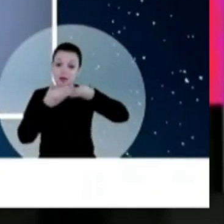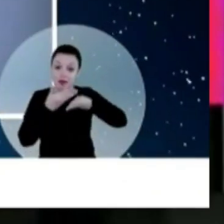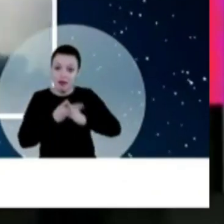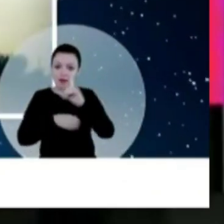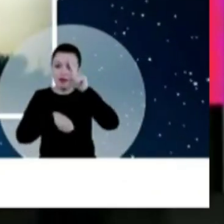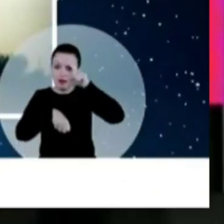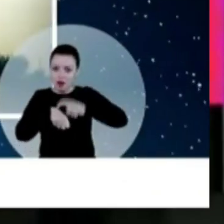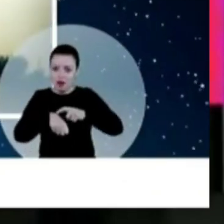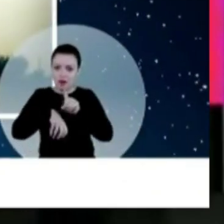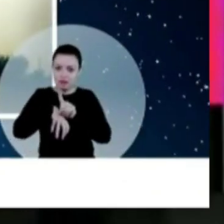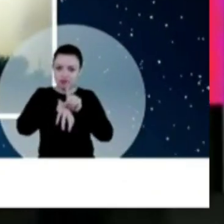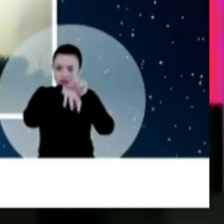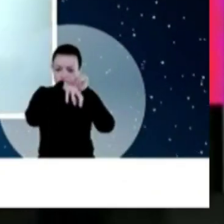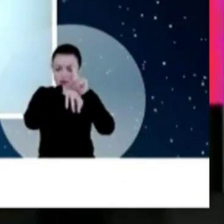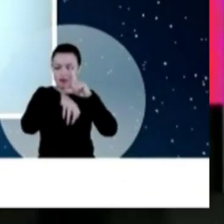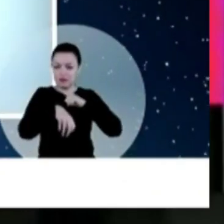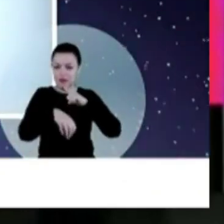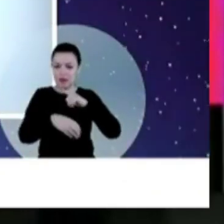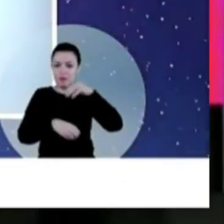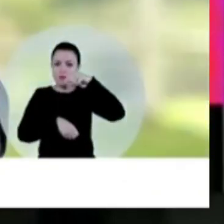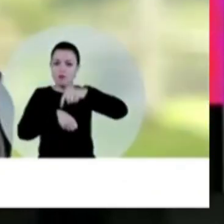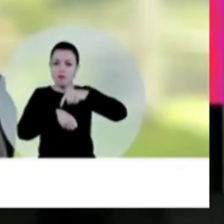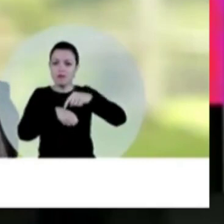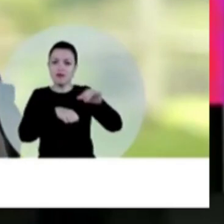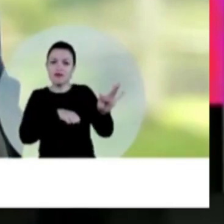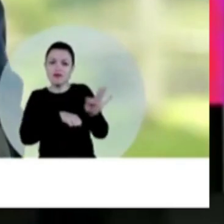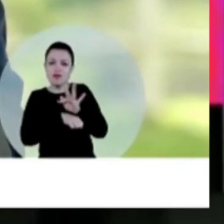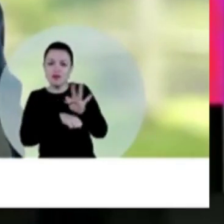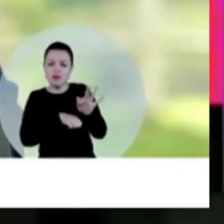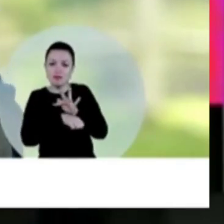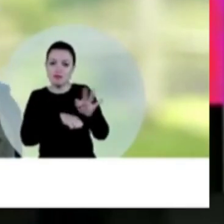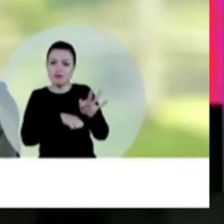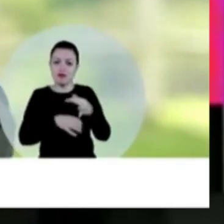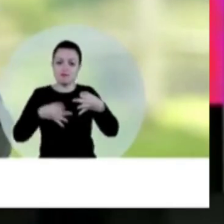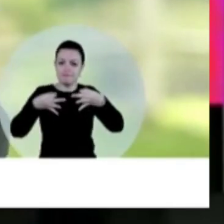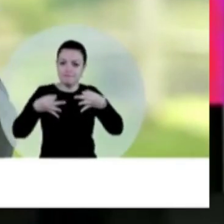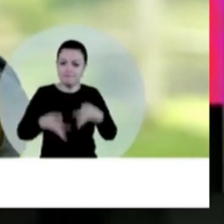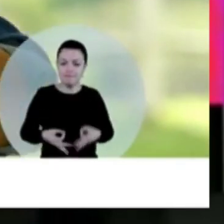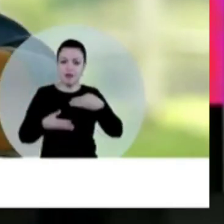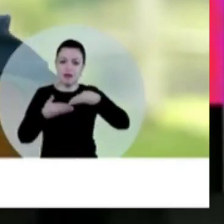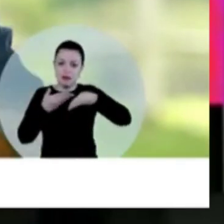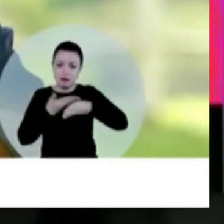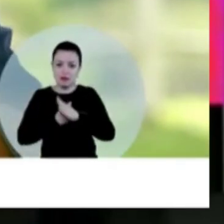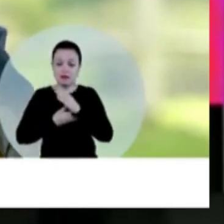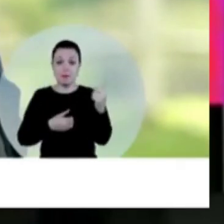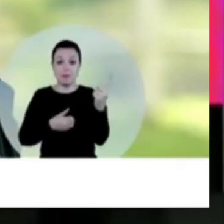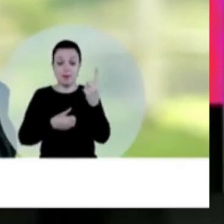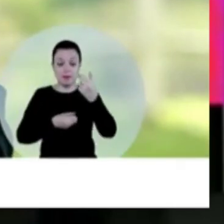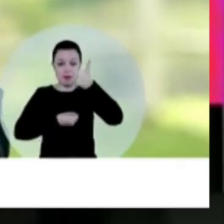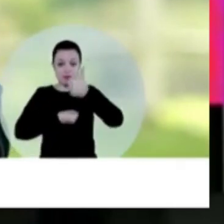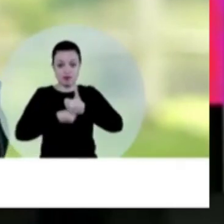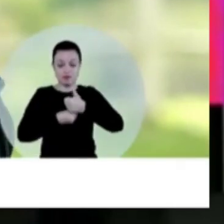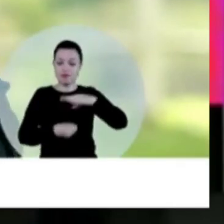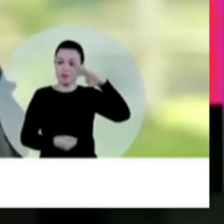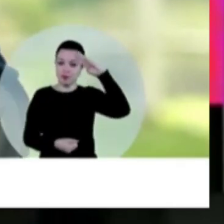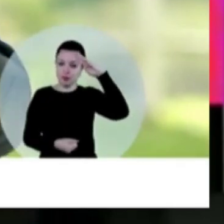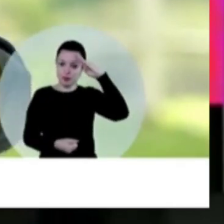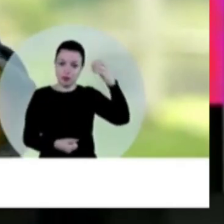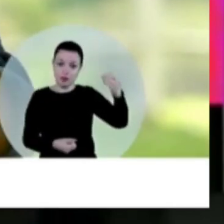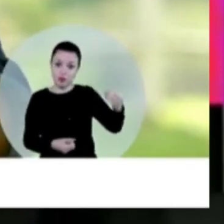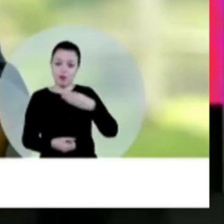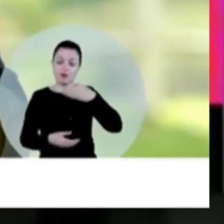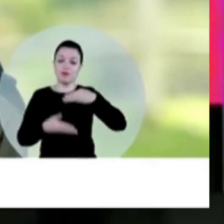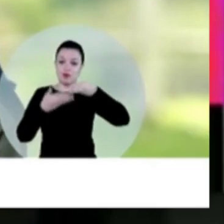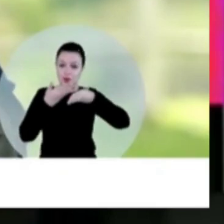hora de entrar na estação espacial, lá em cima. E é o momento formal, uma cerimônia da entrada do comandante, o